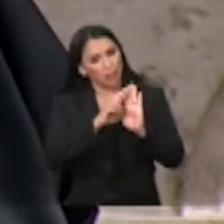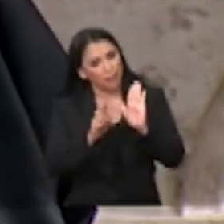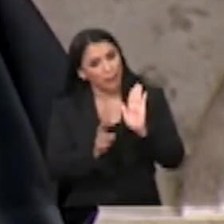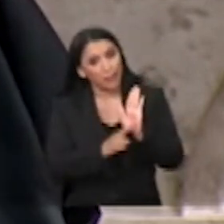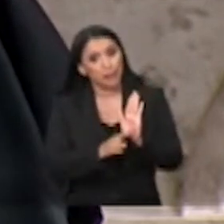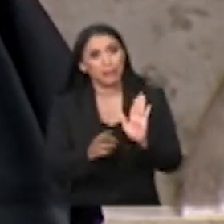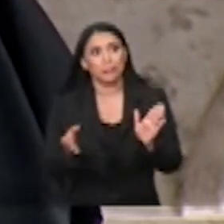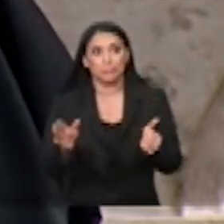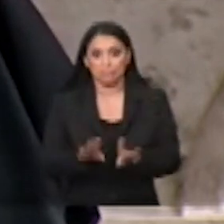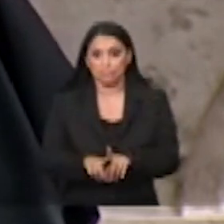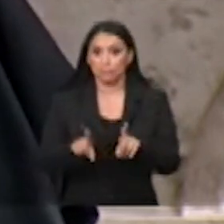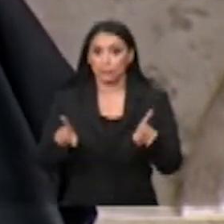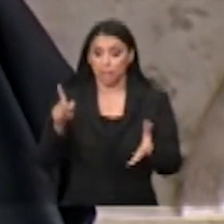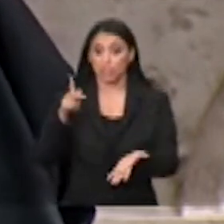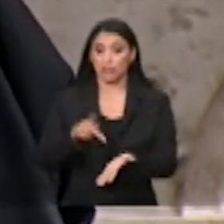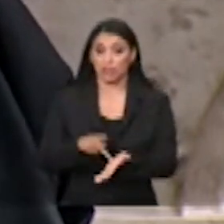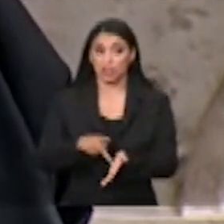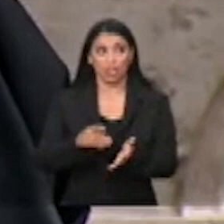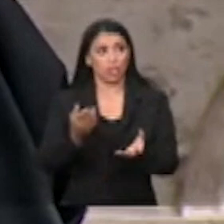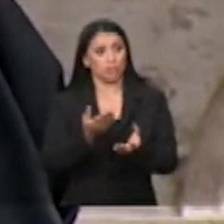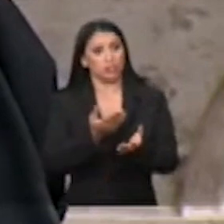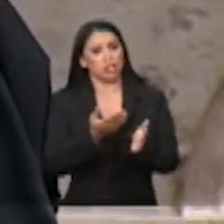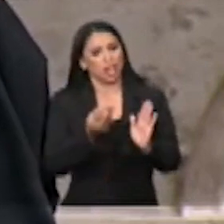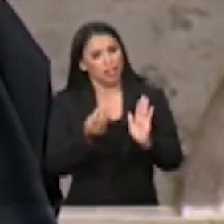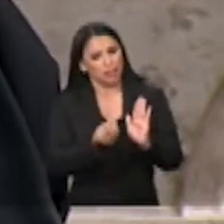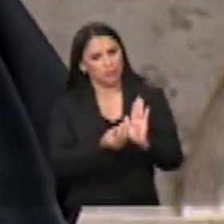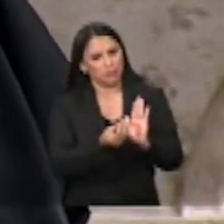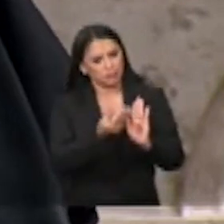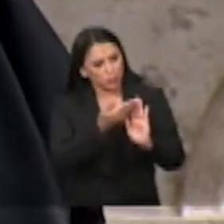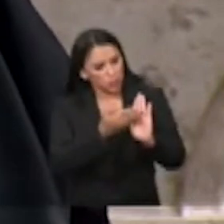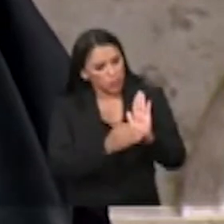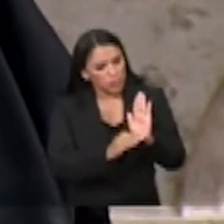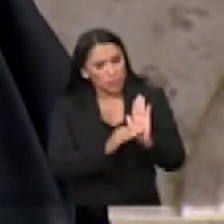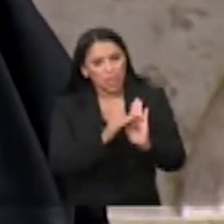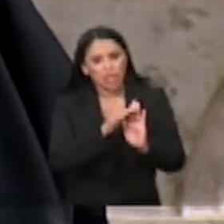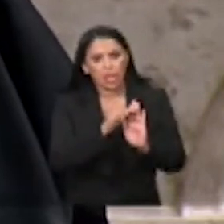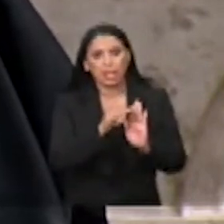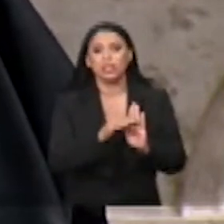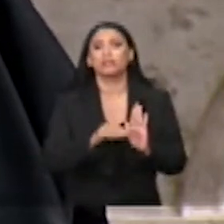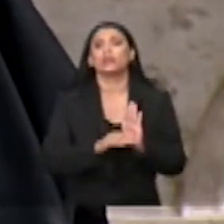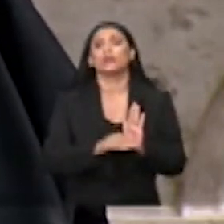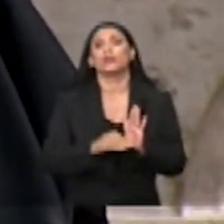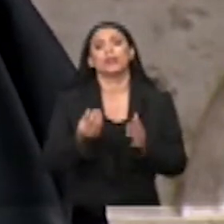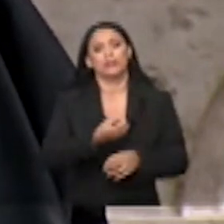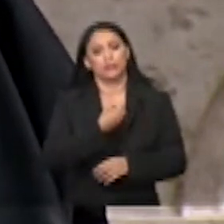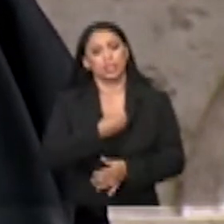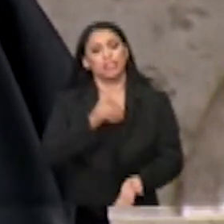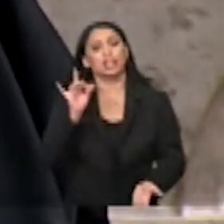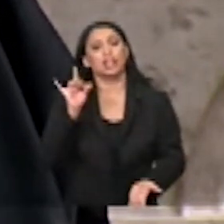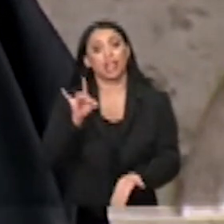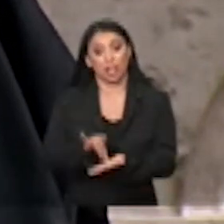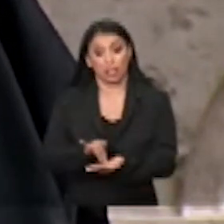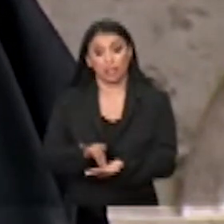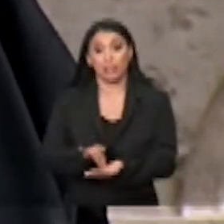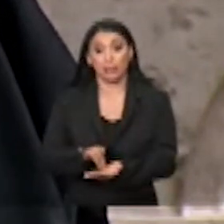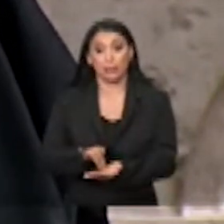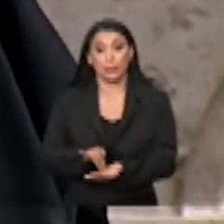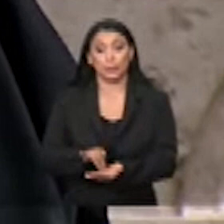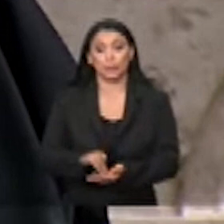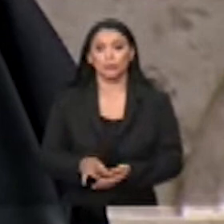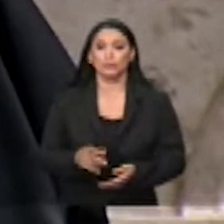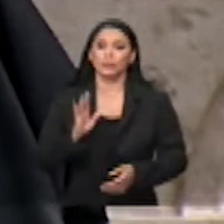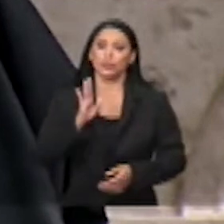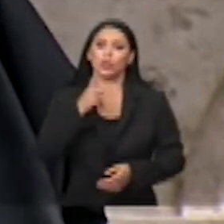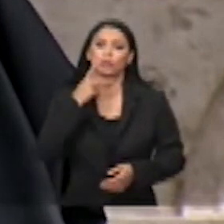realidade, é processo, vida, realização. Se, como dizia